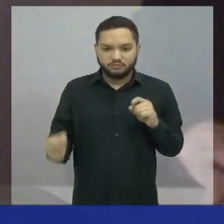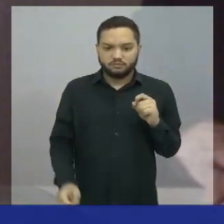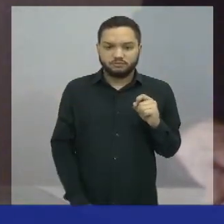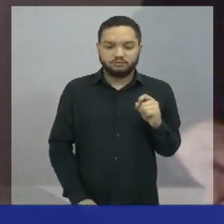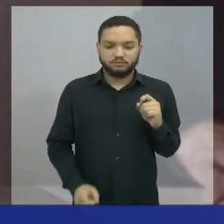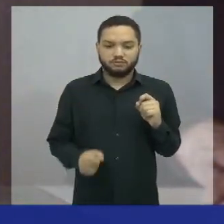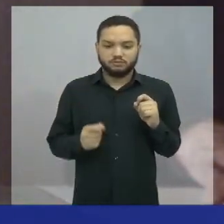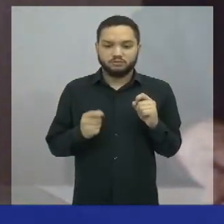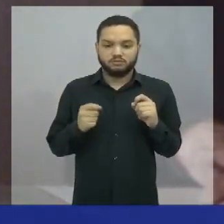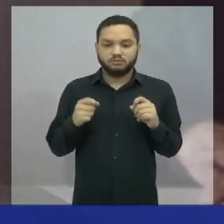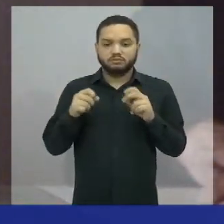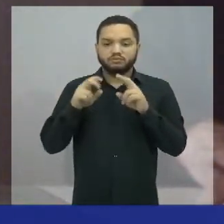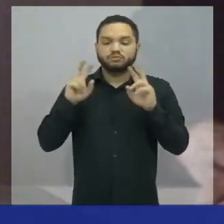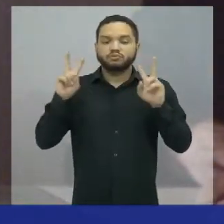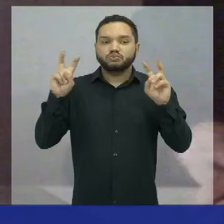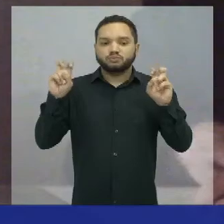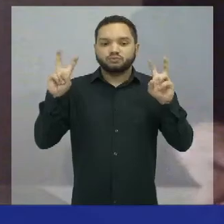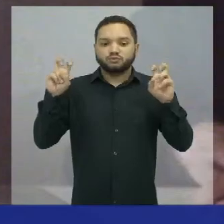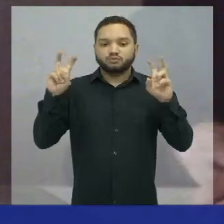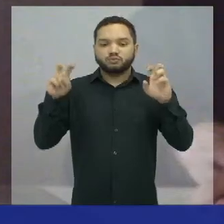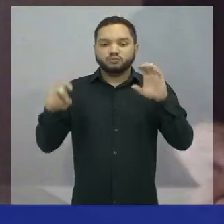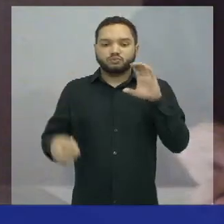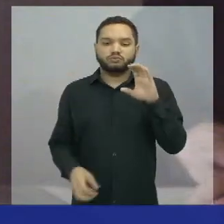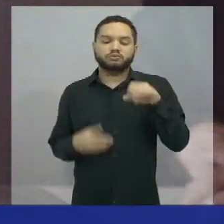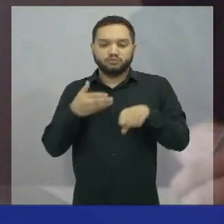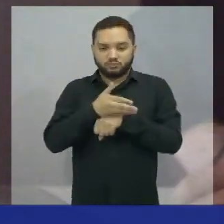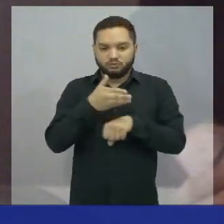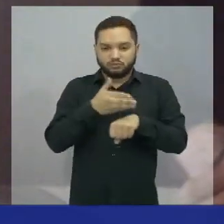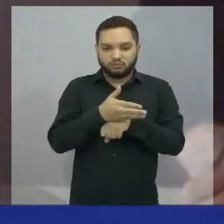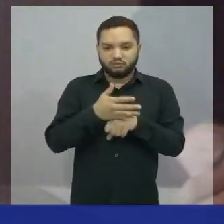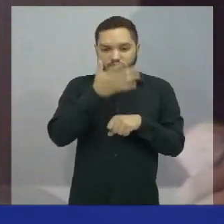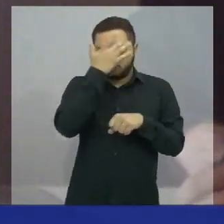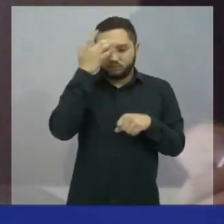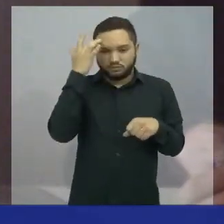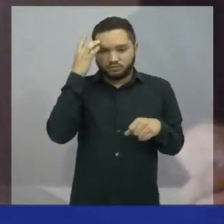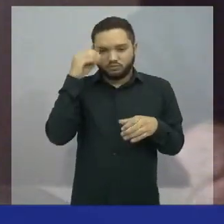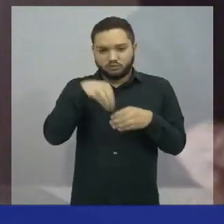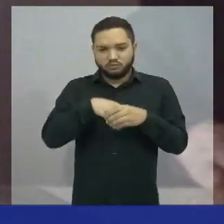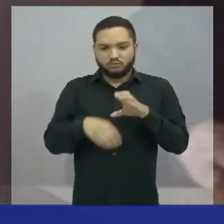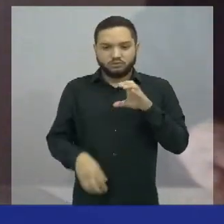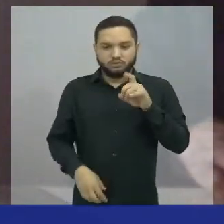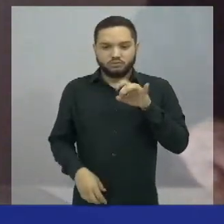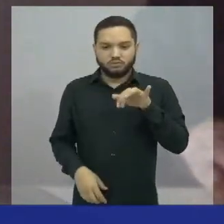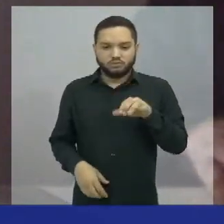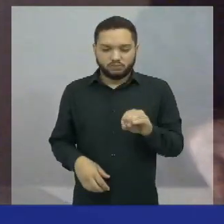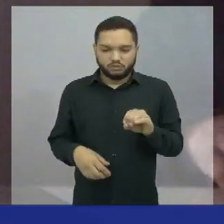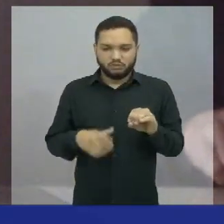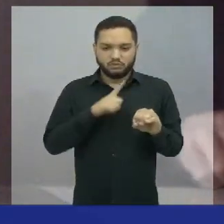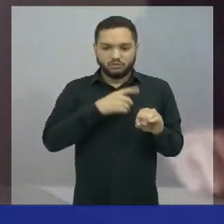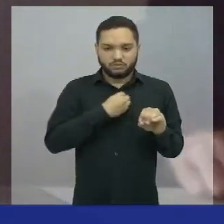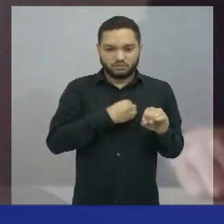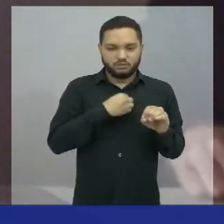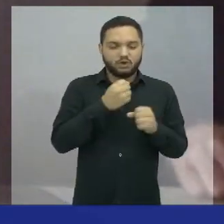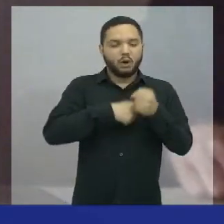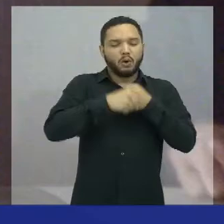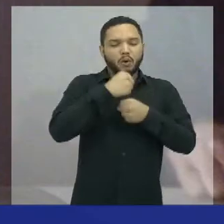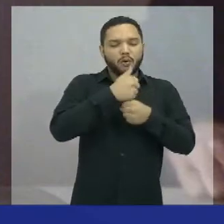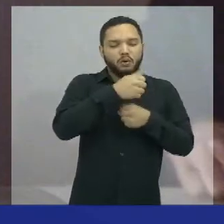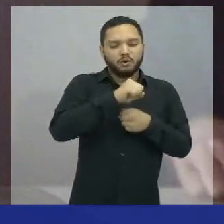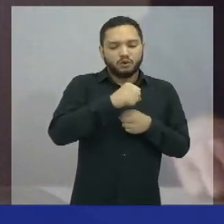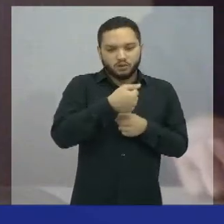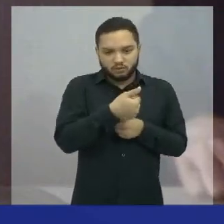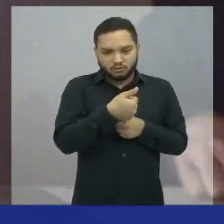o que era que tinha em relação à participação popular no código vigente, né, que é esse código de 81. Eu